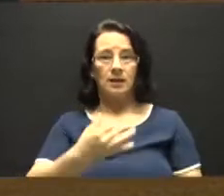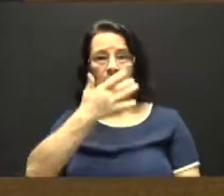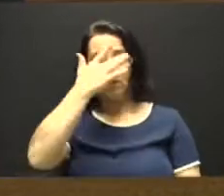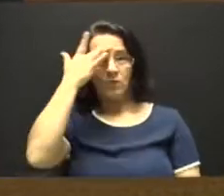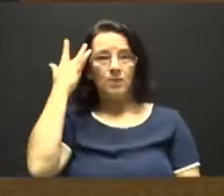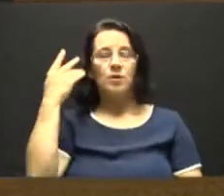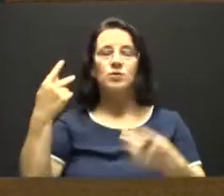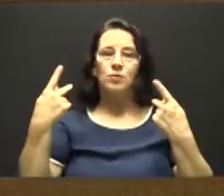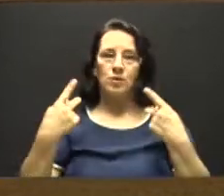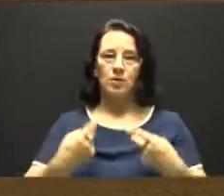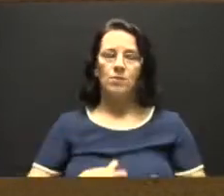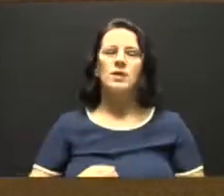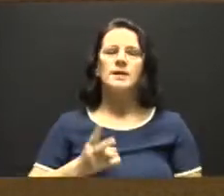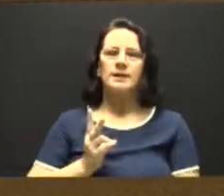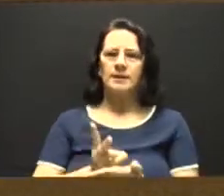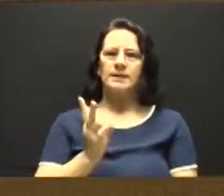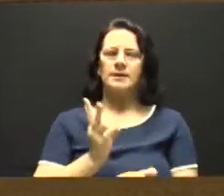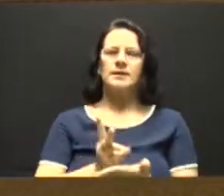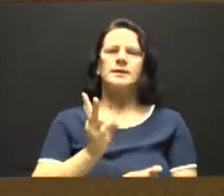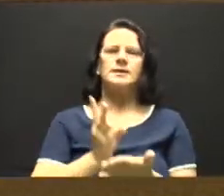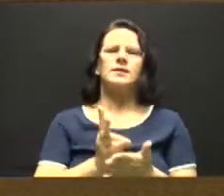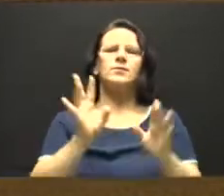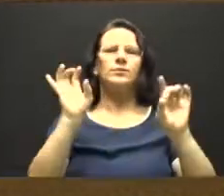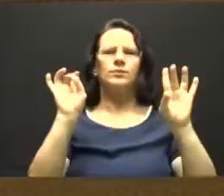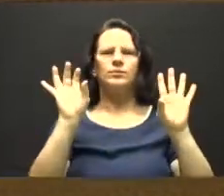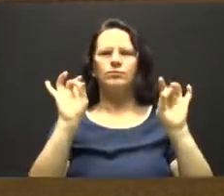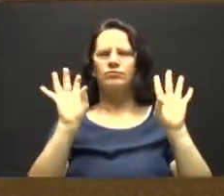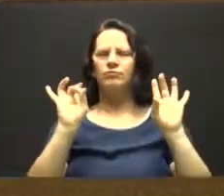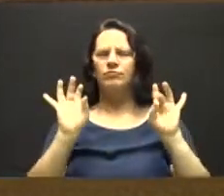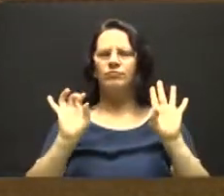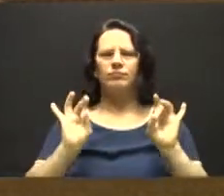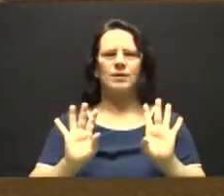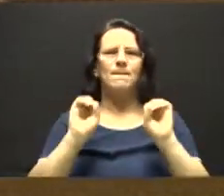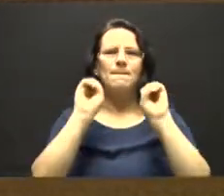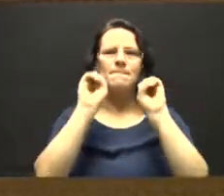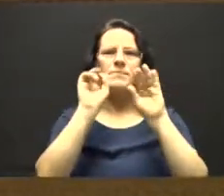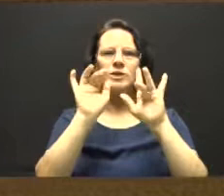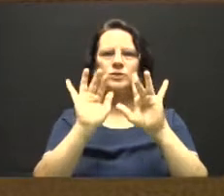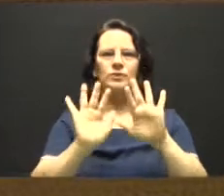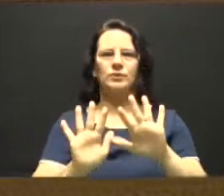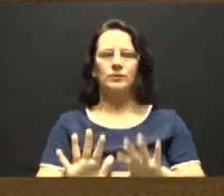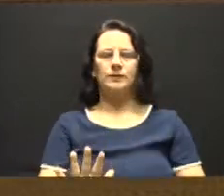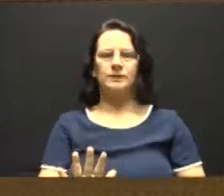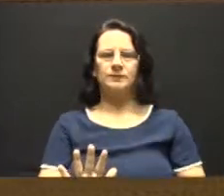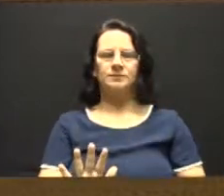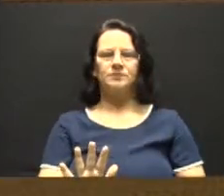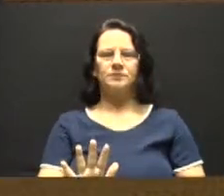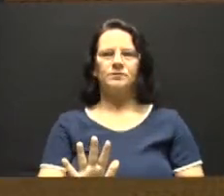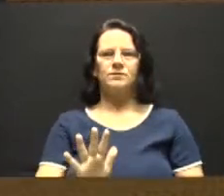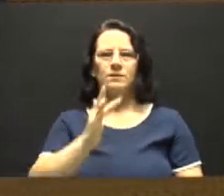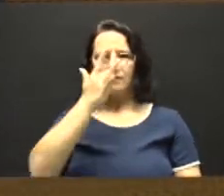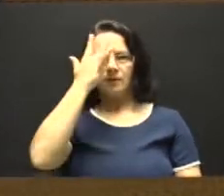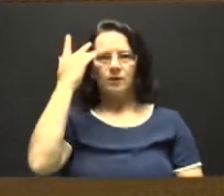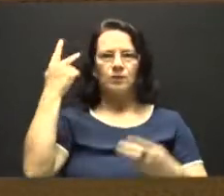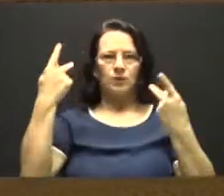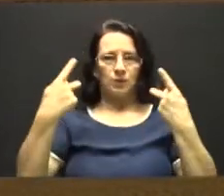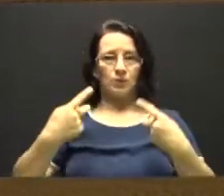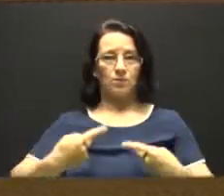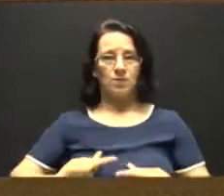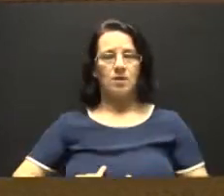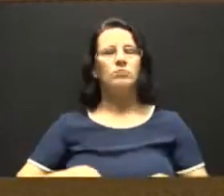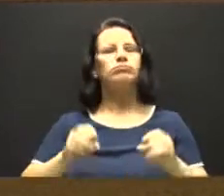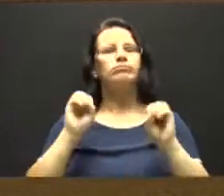é sempre sagrado um ser humano é sempre